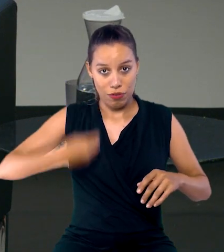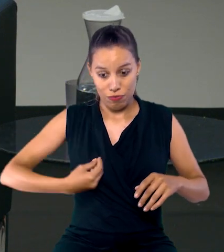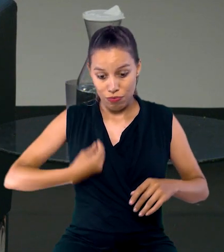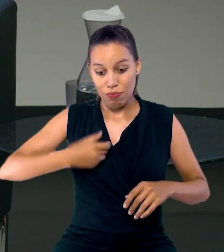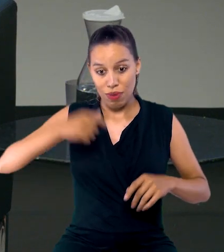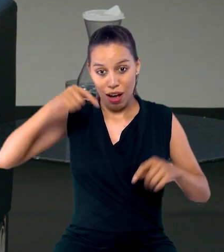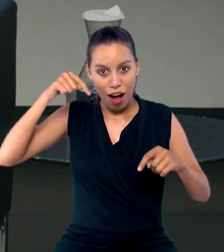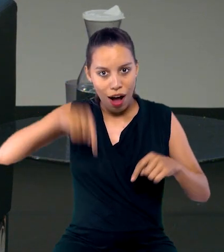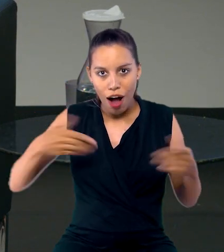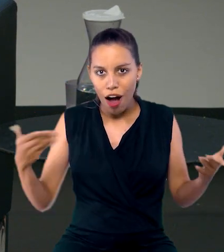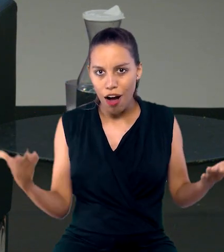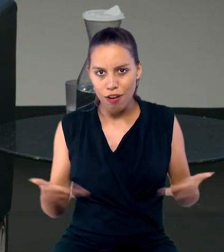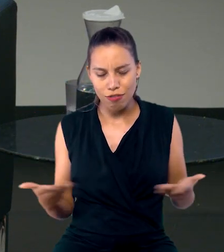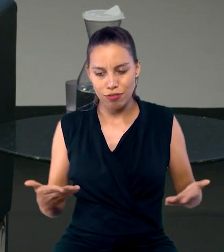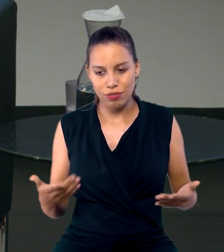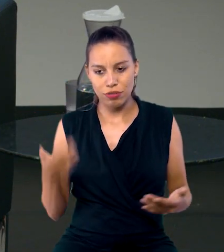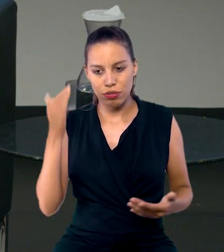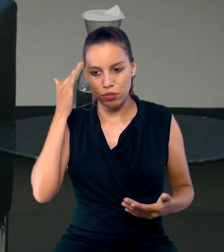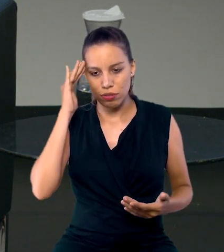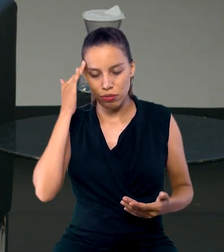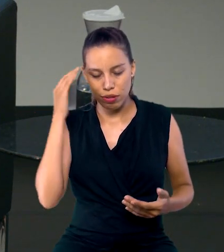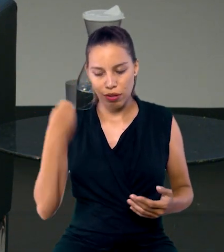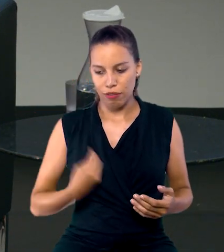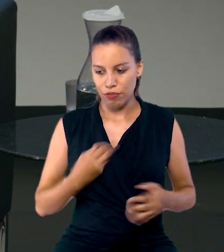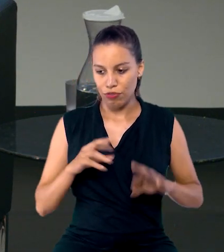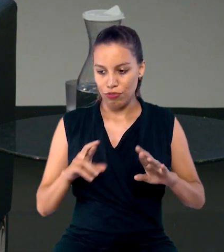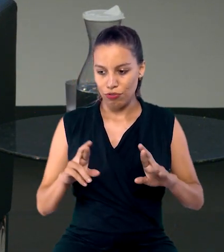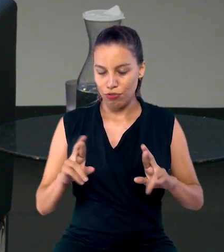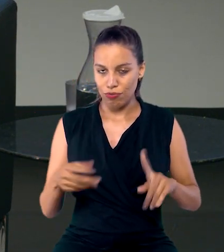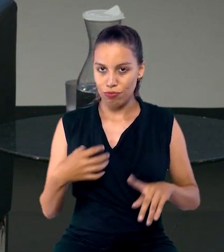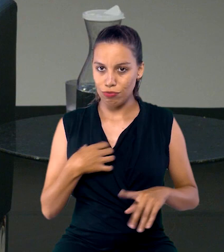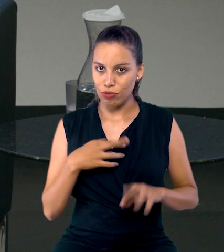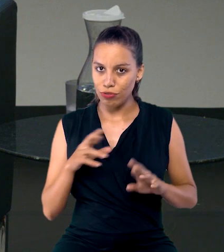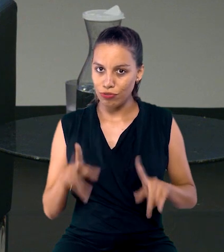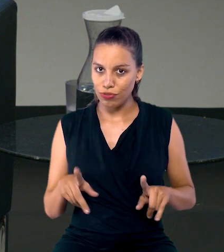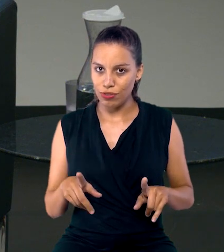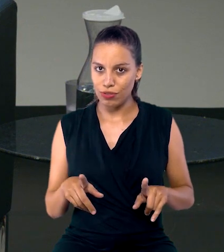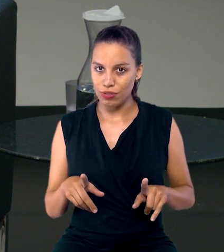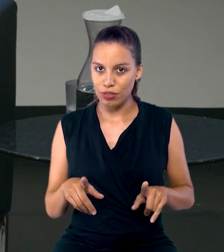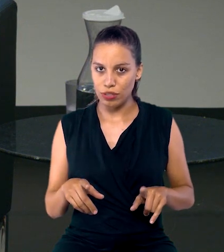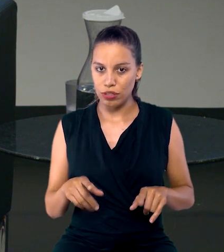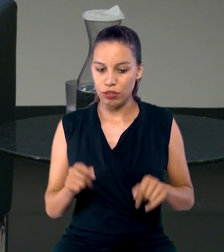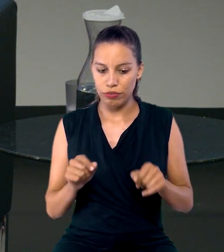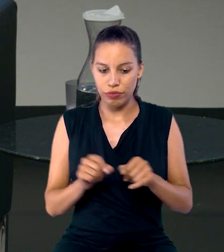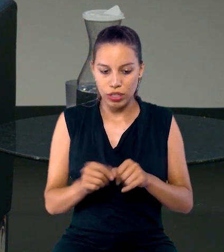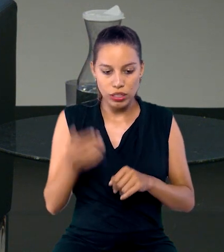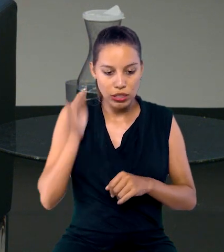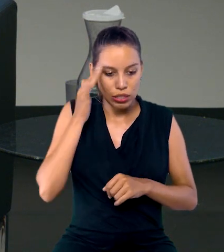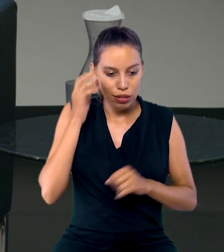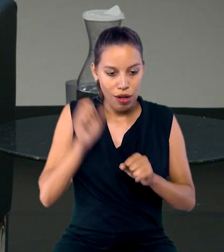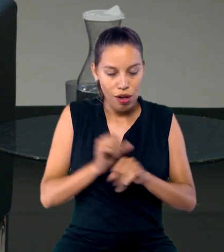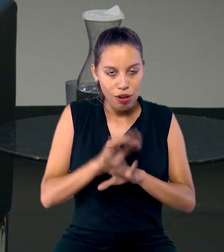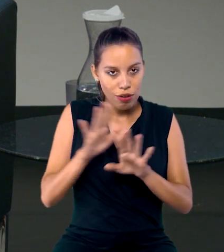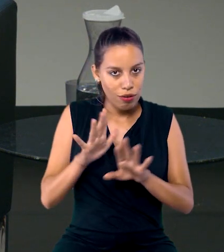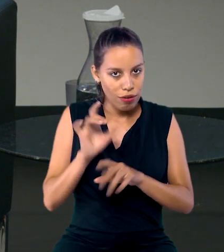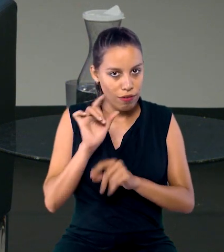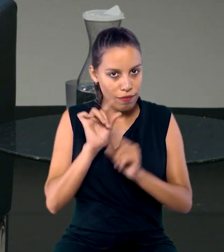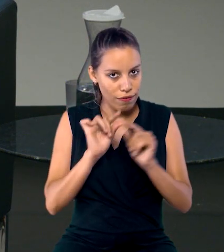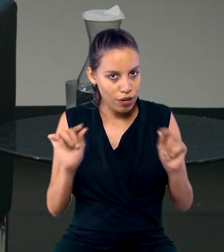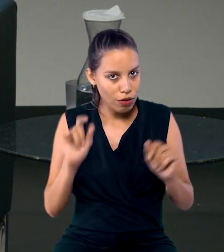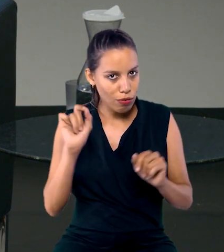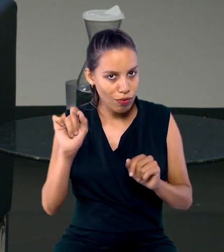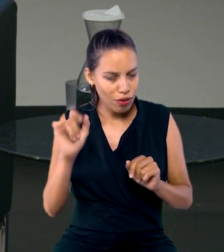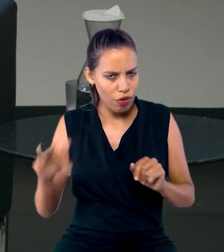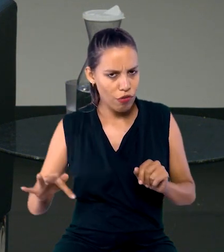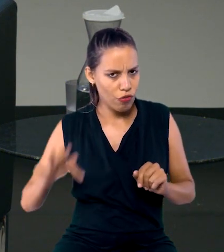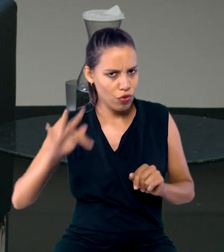E faz eu entender tudo de um outro jeito, e faz entender essa frase que a gente, né, que tem se repetido